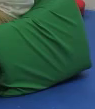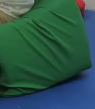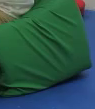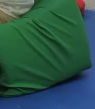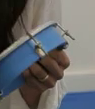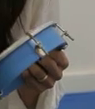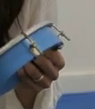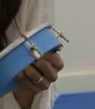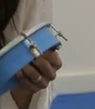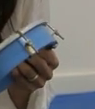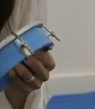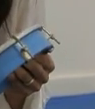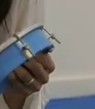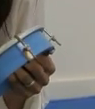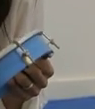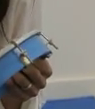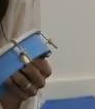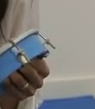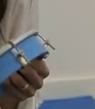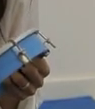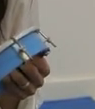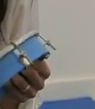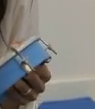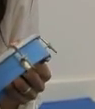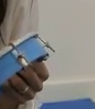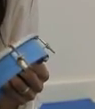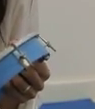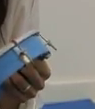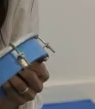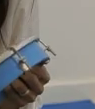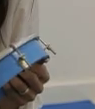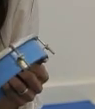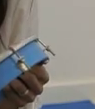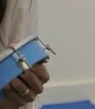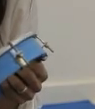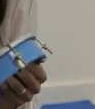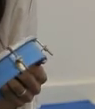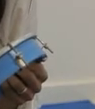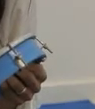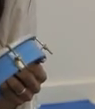na na na na na na na na na